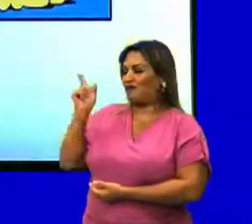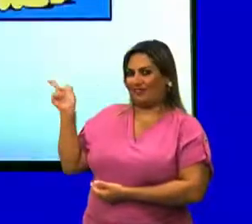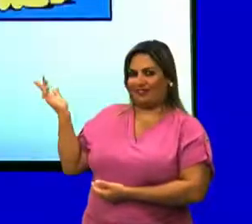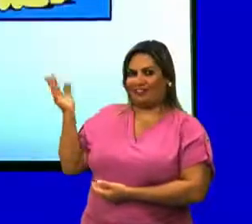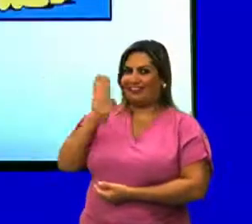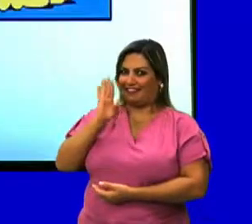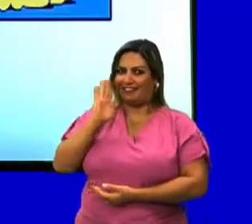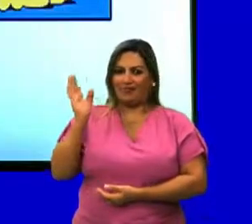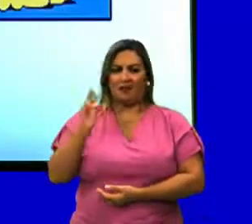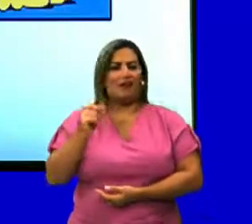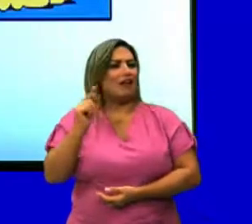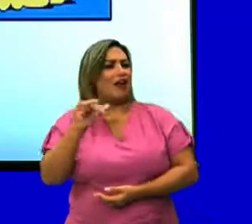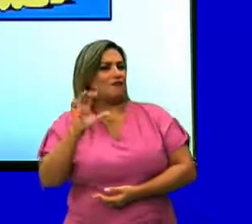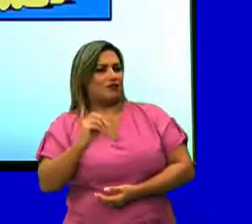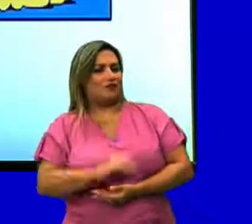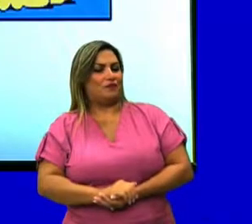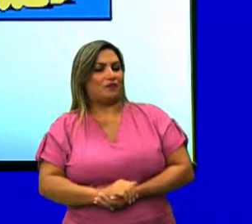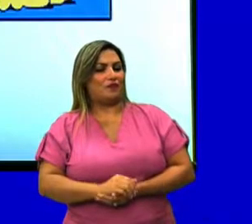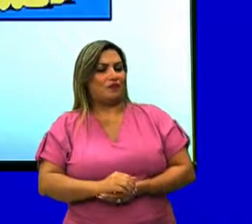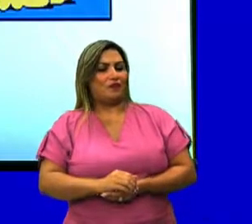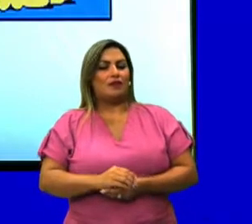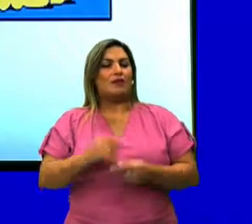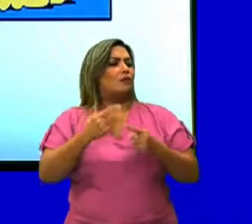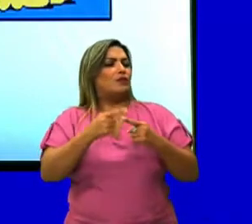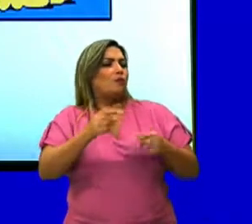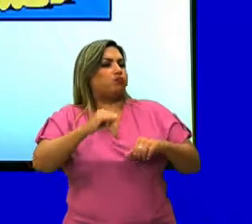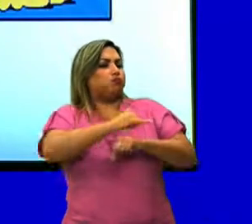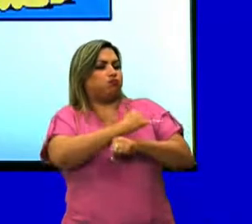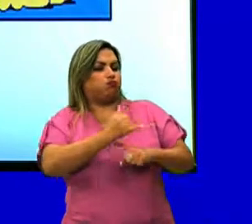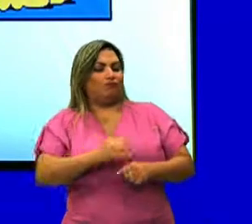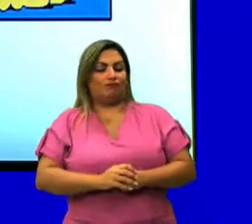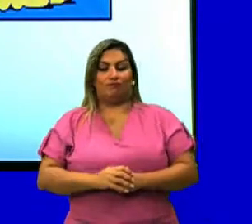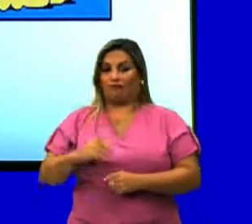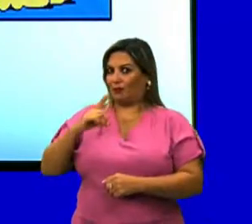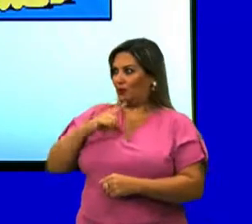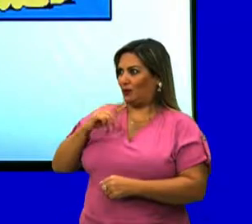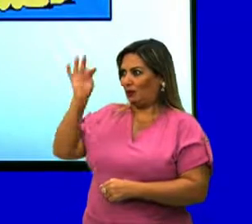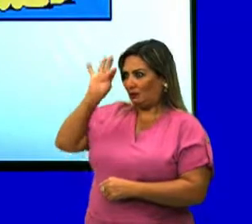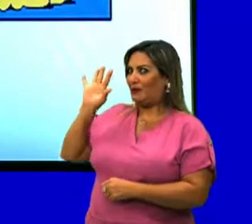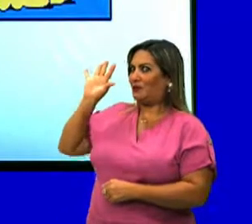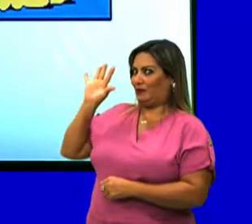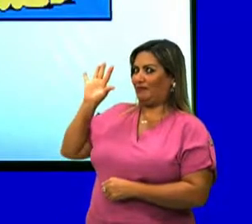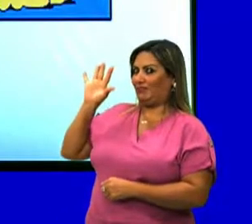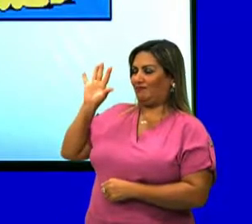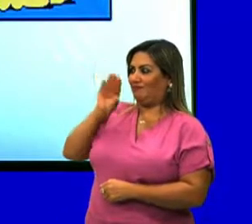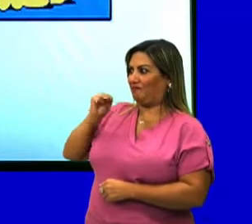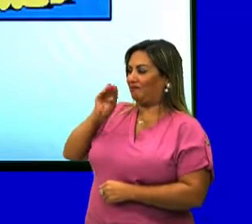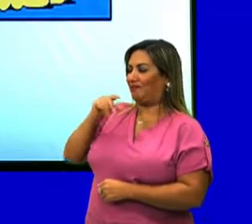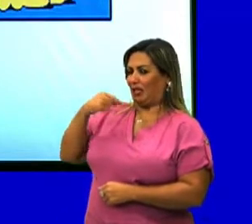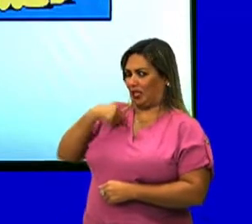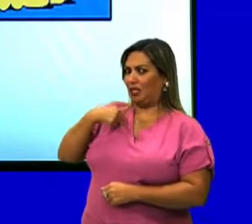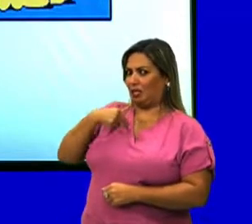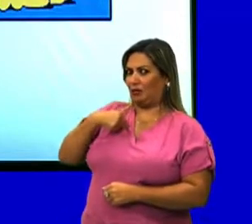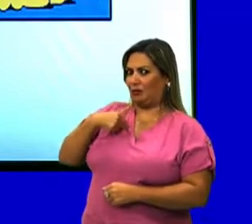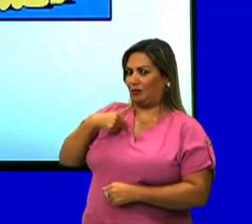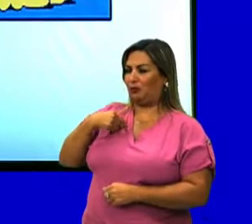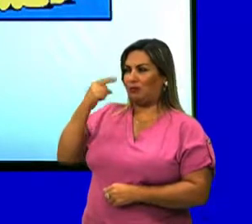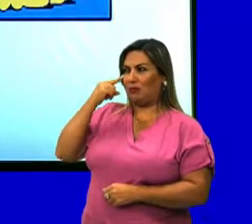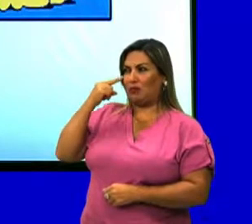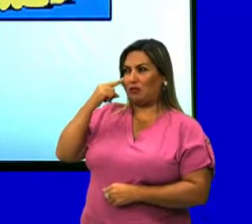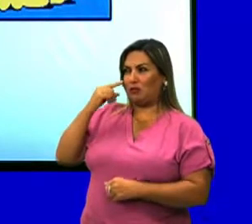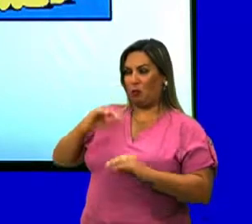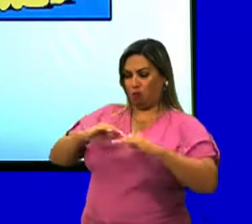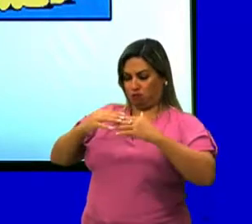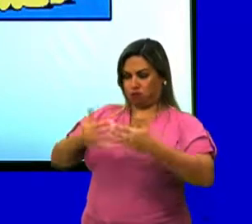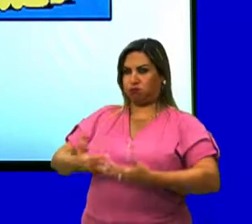Vamos lá. Garfield, por que você está tão gordo? Eu tenho uma teoria. Eu suspeito